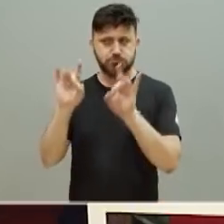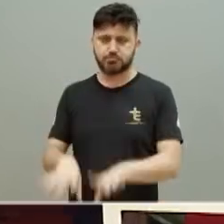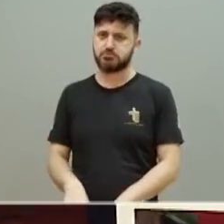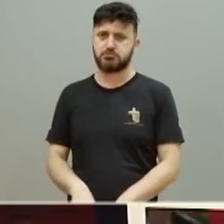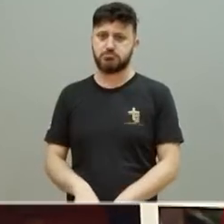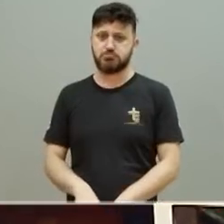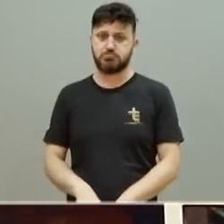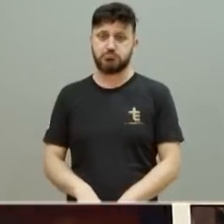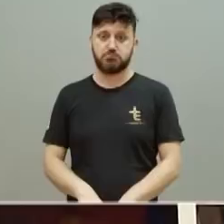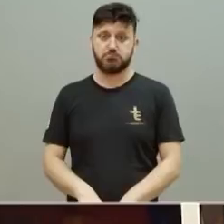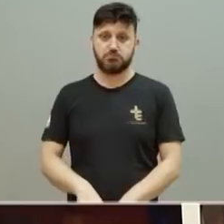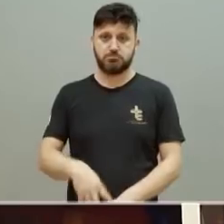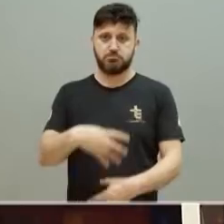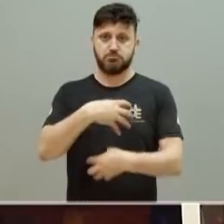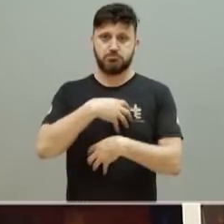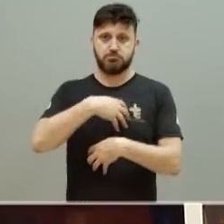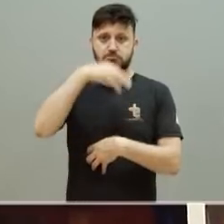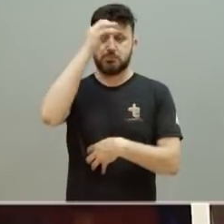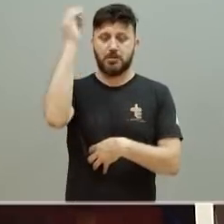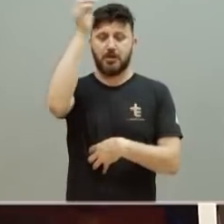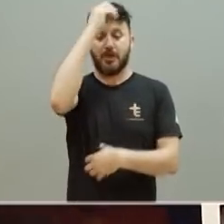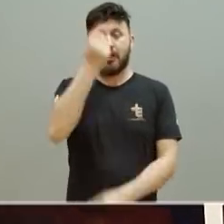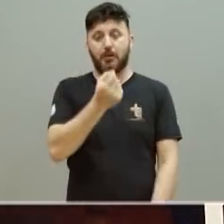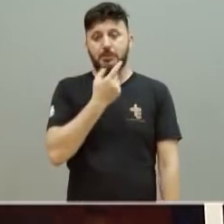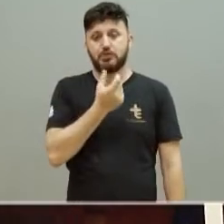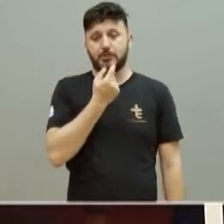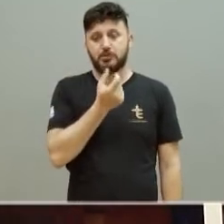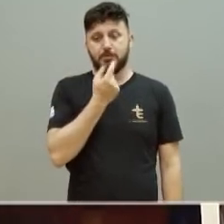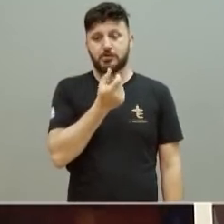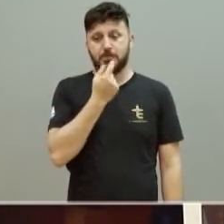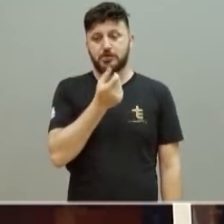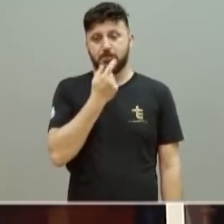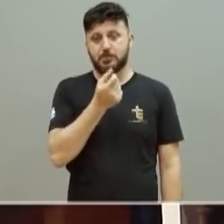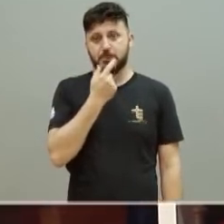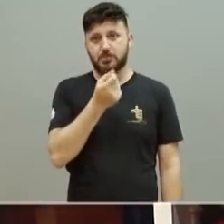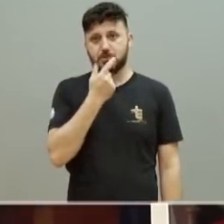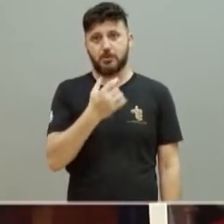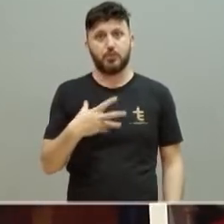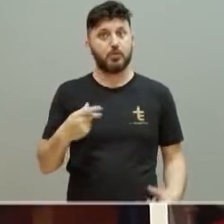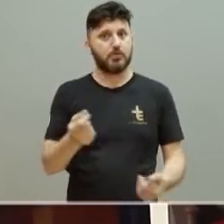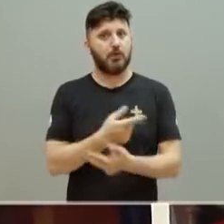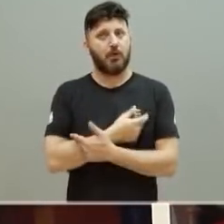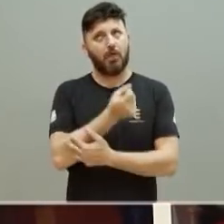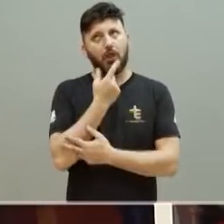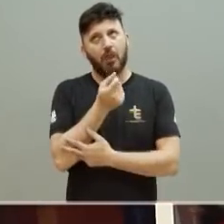Esse espírito hipocondríaco. Tem gente que tem remédio para tudo.